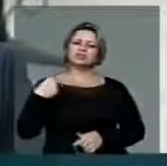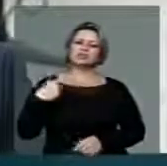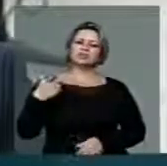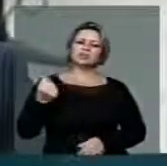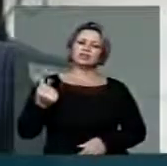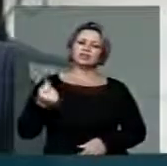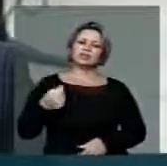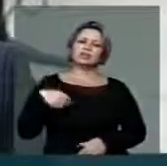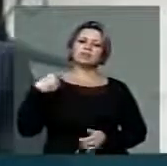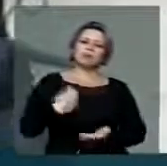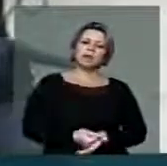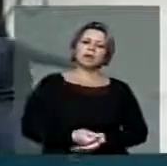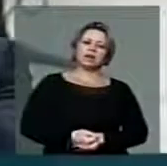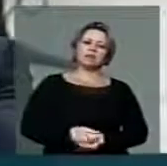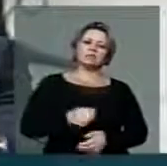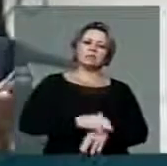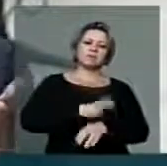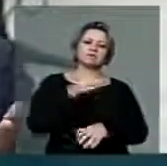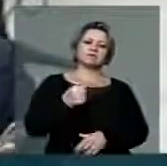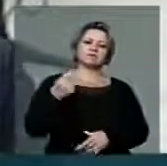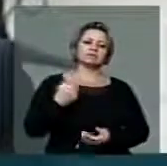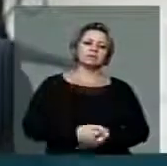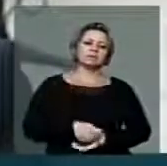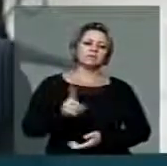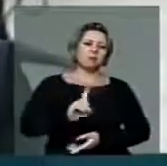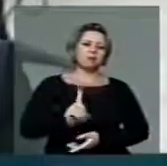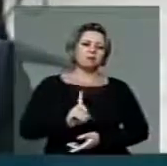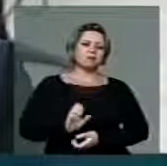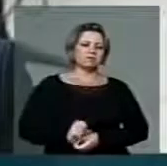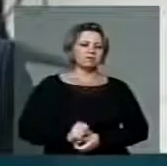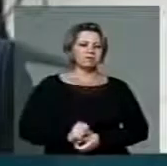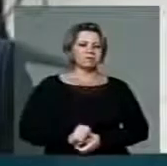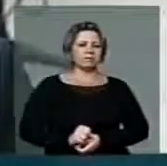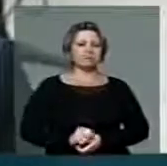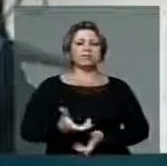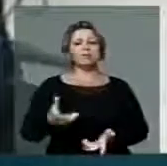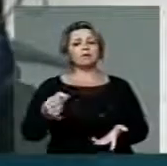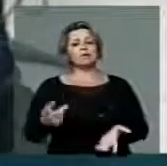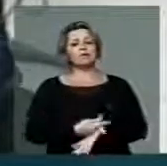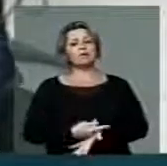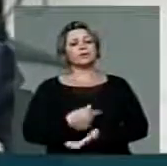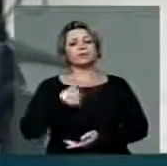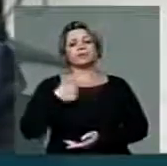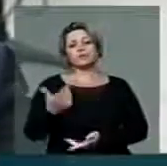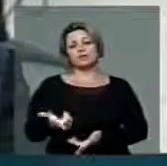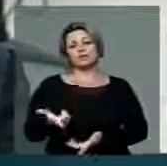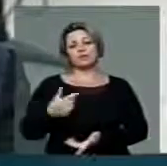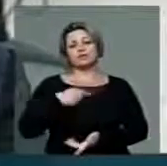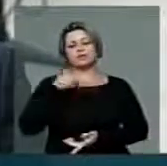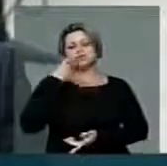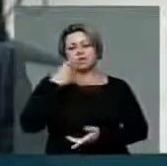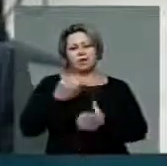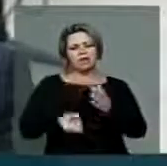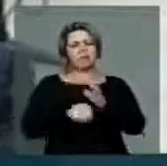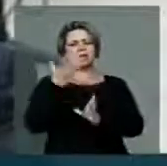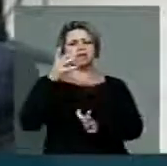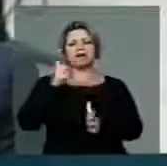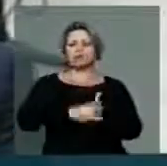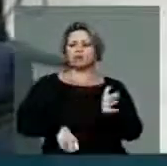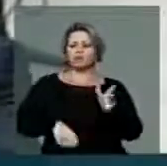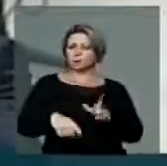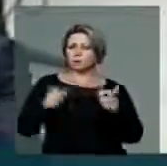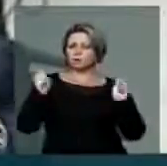mais, e quem tinha menos não pagava praticamente. Então, já que nós temos tantos impostos, nós temos